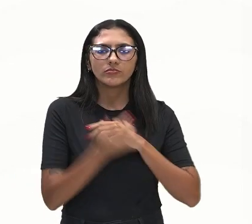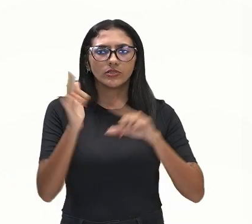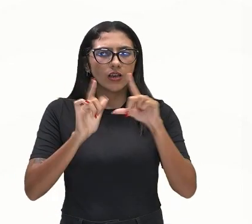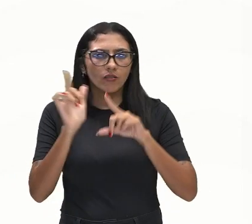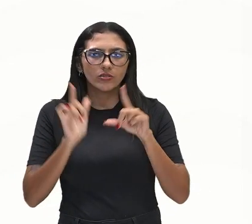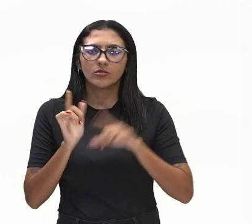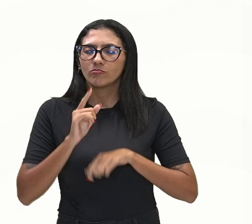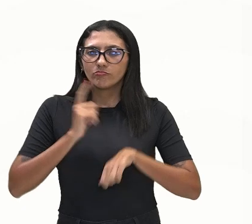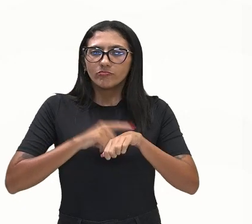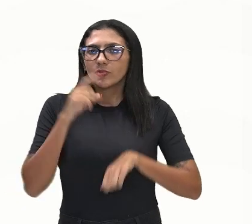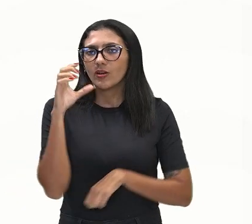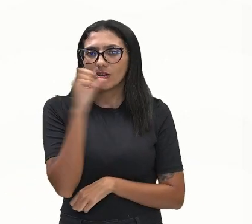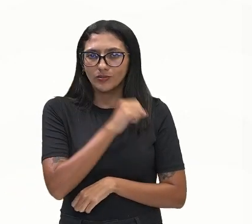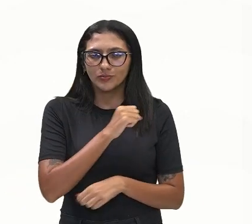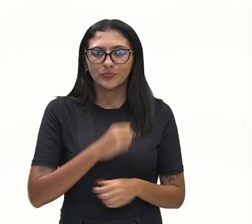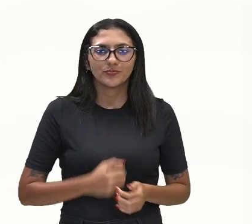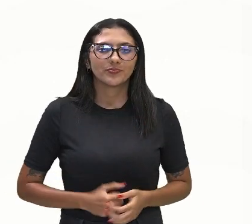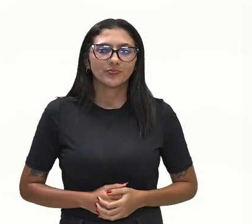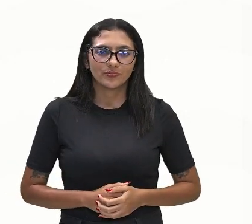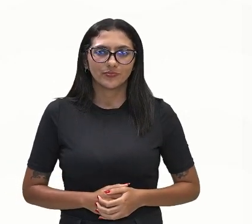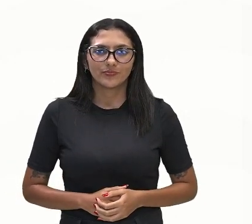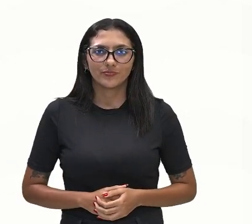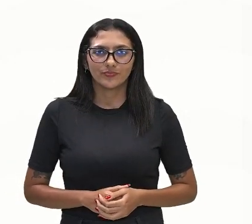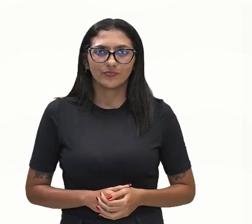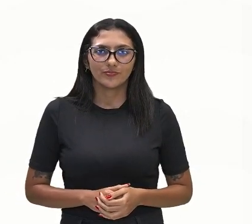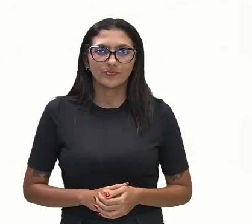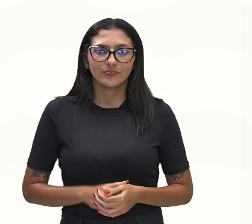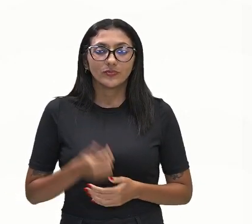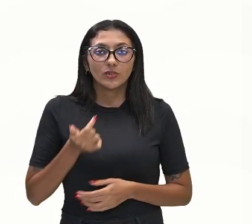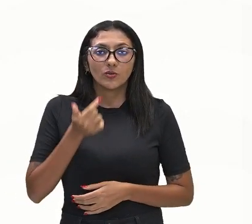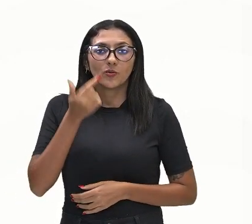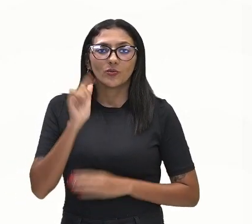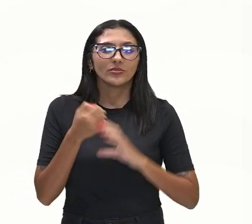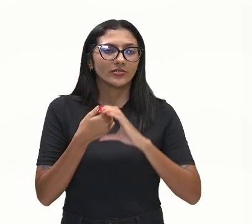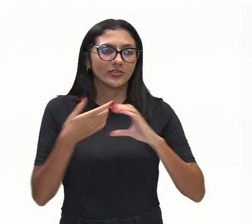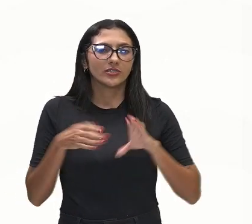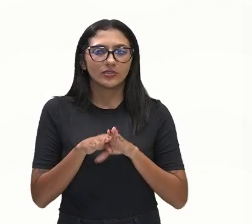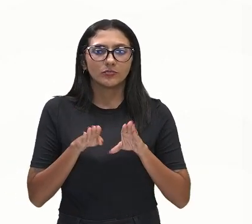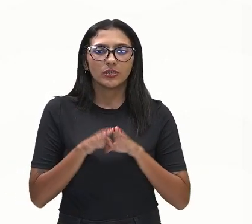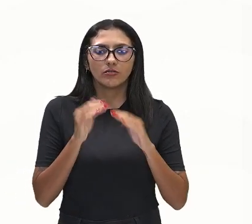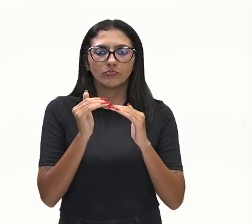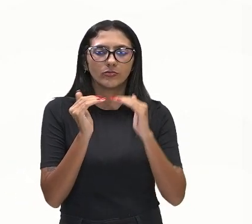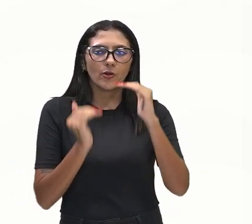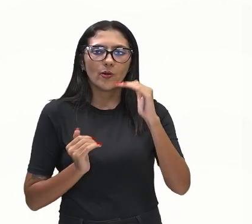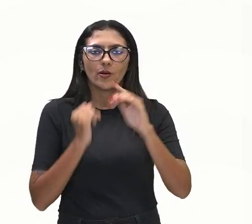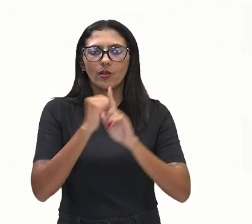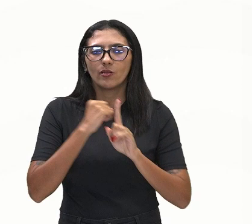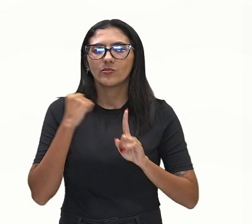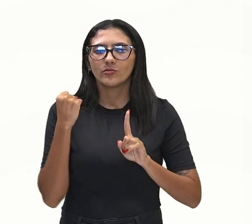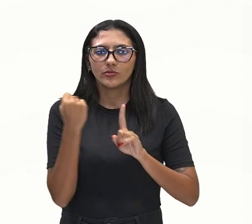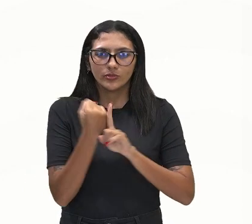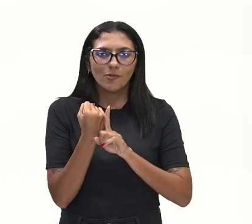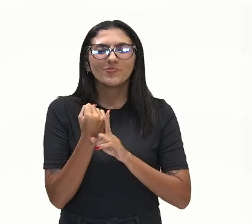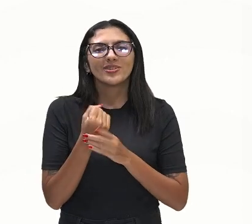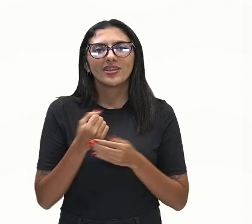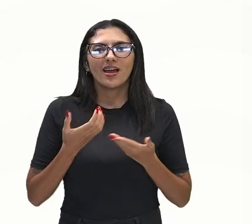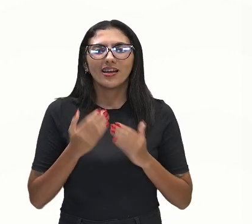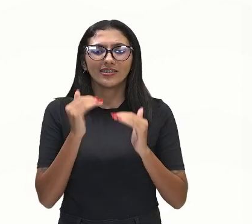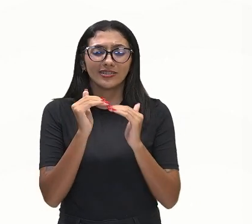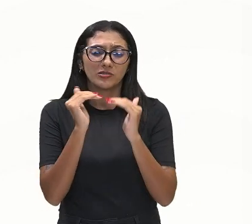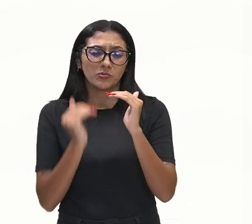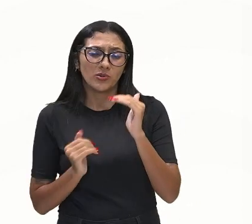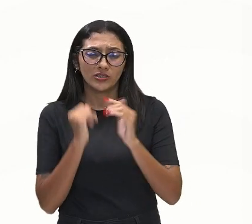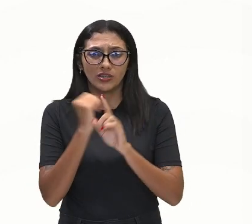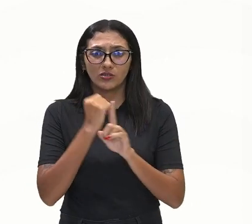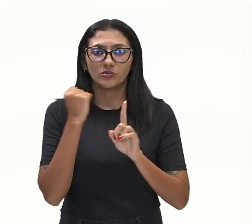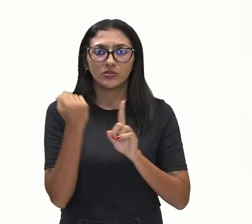gente acompanha. Outra característica é a desigualdade social. E aqui na desigualdade social eu chamo a atenção